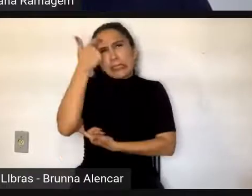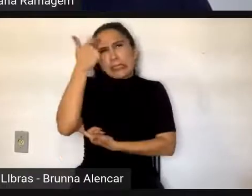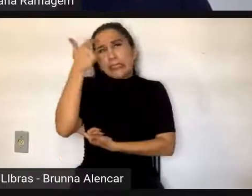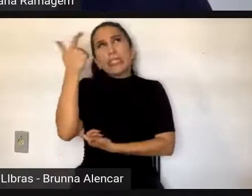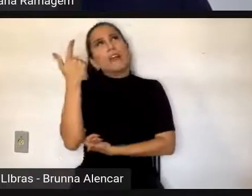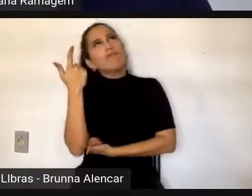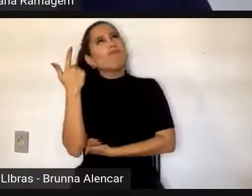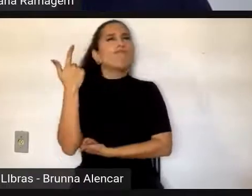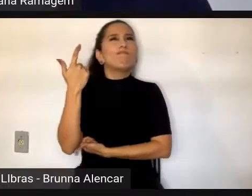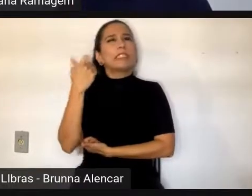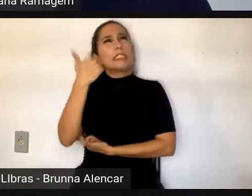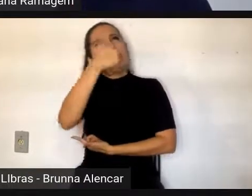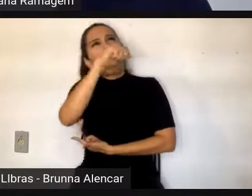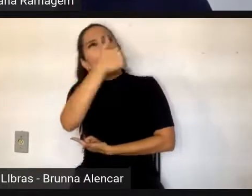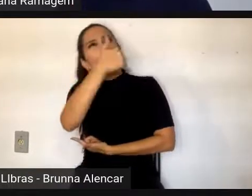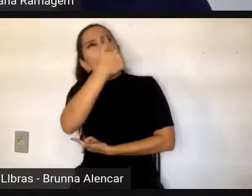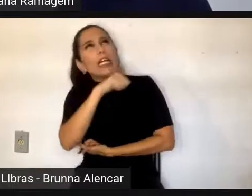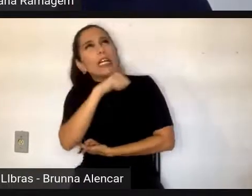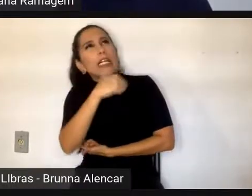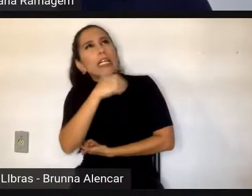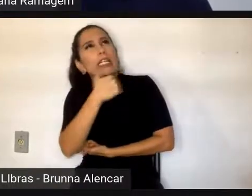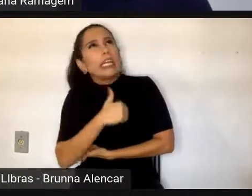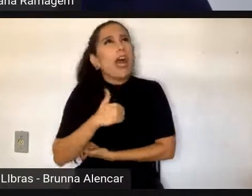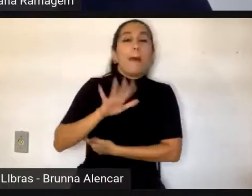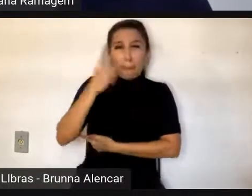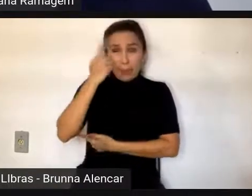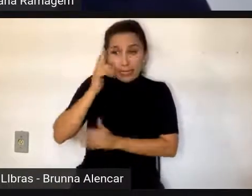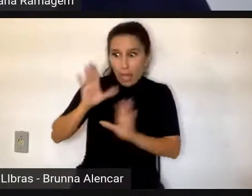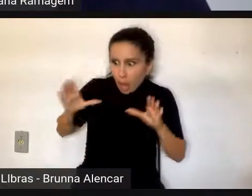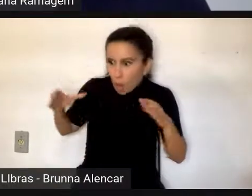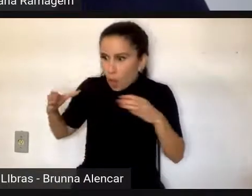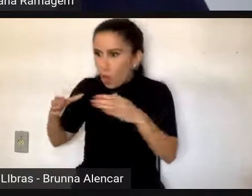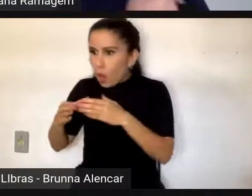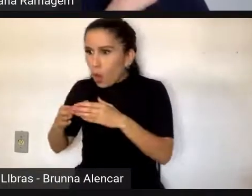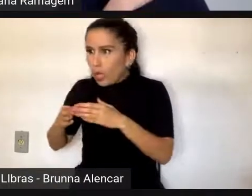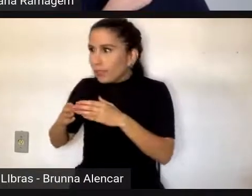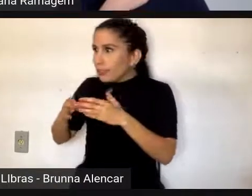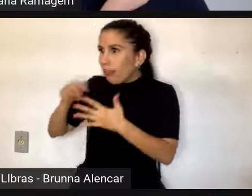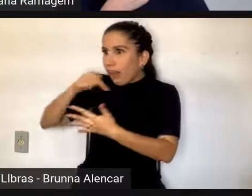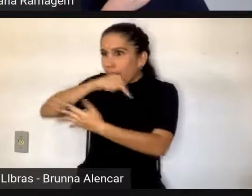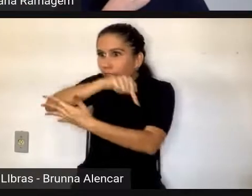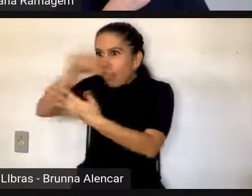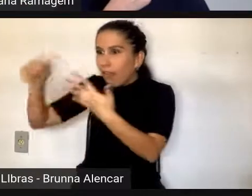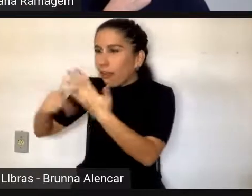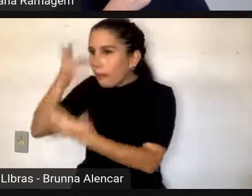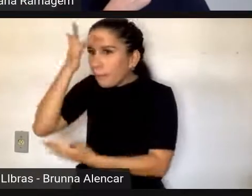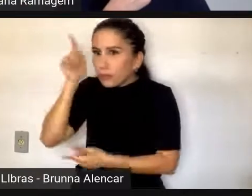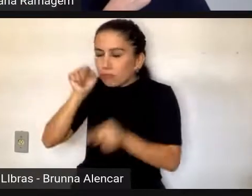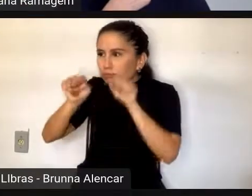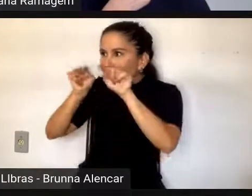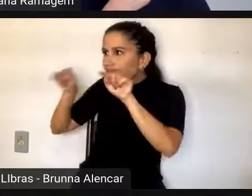gente falar no coletivo é muito complicado, às vezes tem que ser estratégias realmente